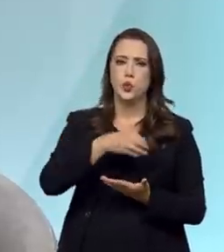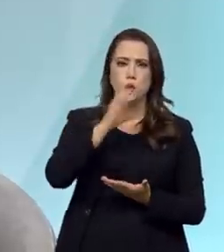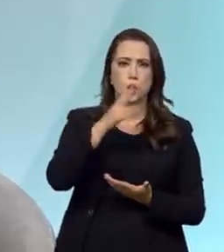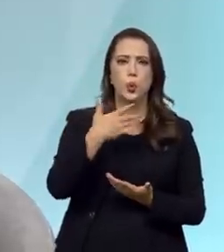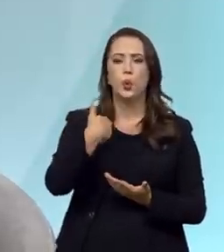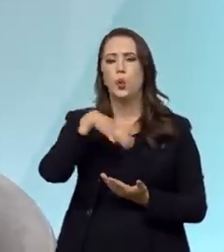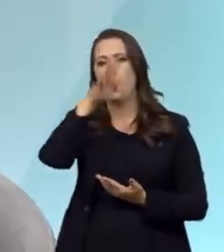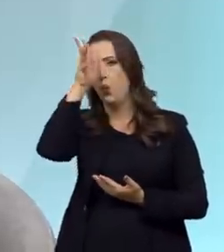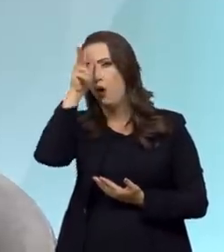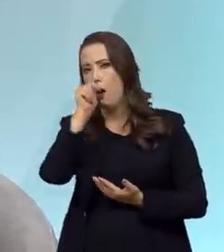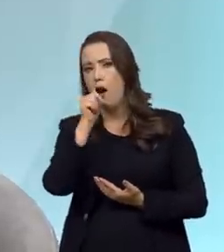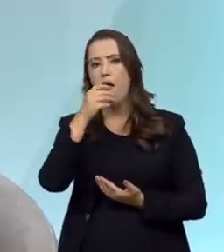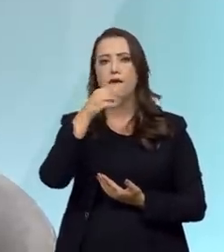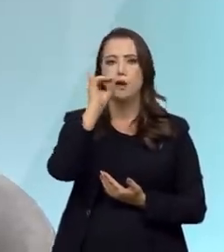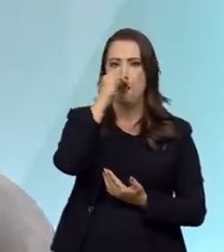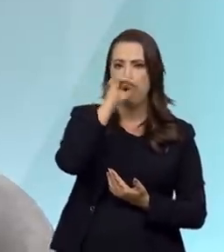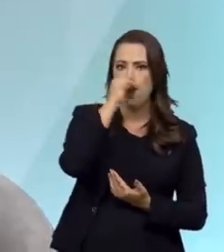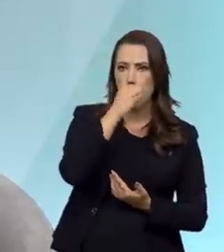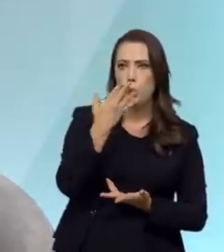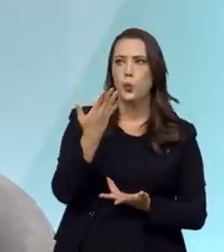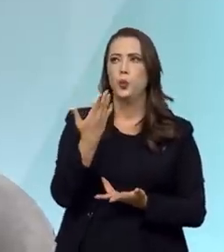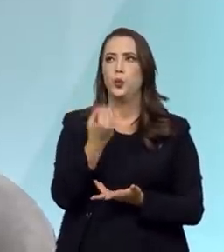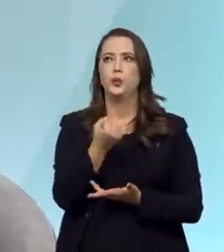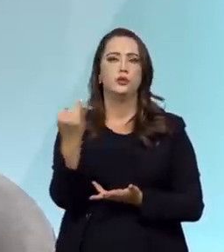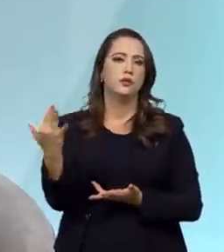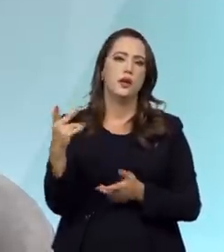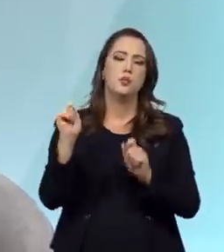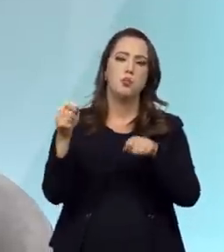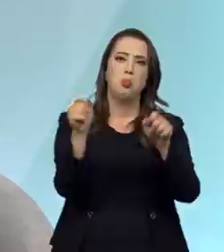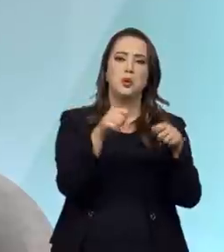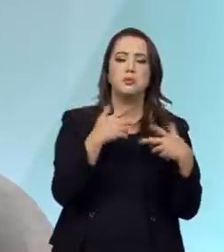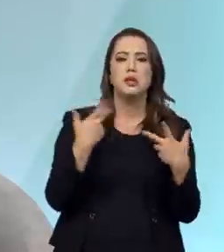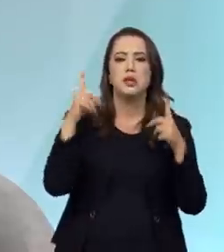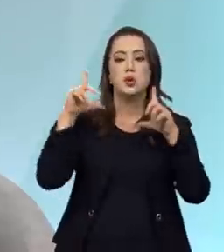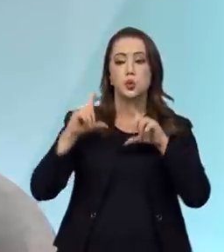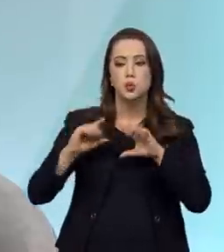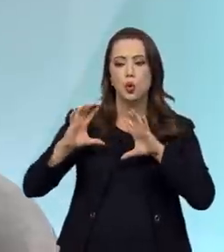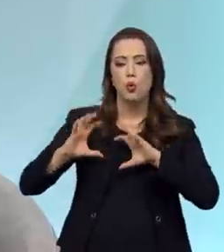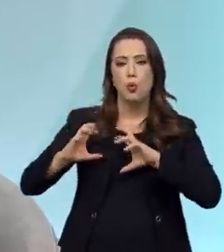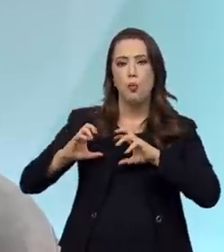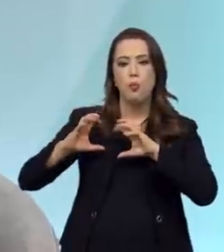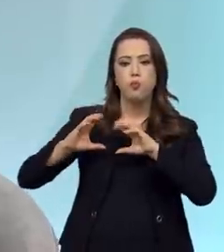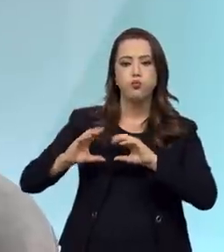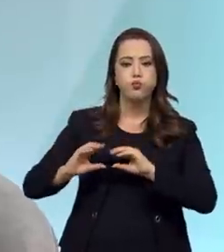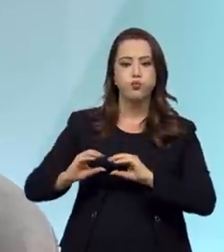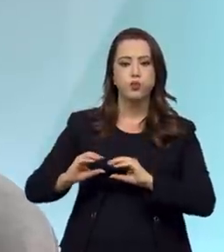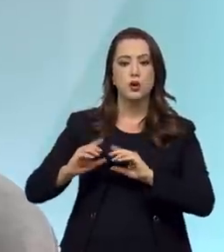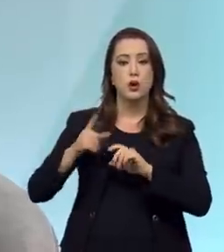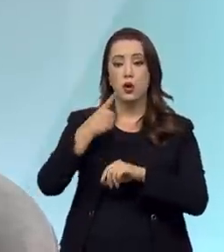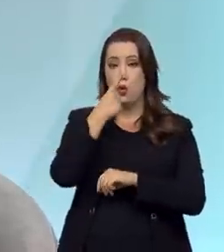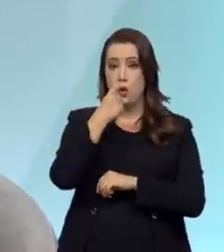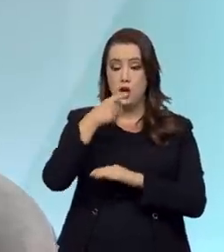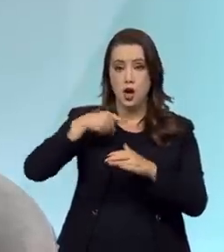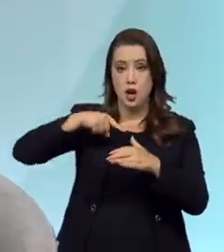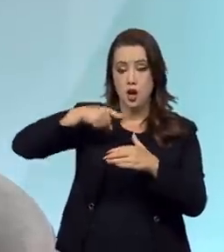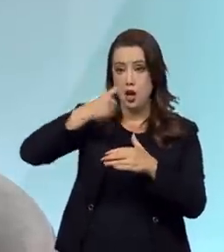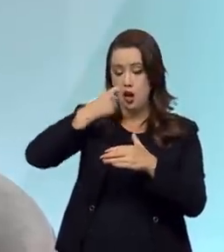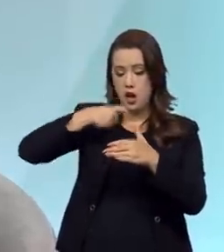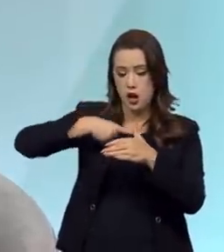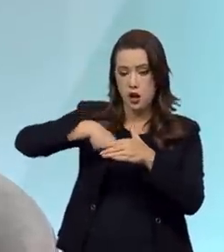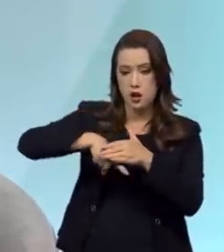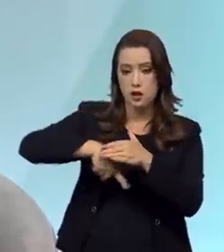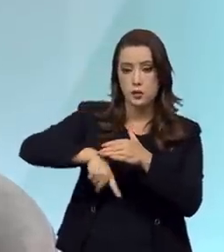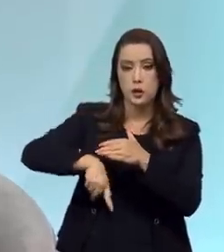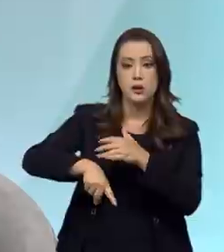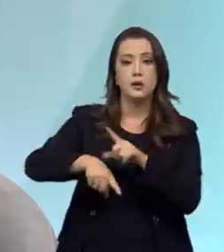conseguem gerar créditos reduzindo as emissões e ao mesmo tempo Produzindo